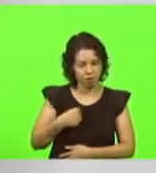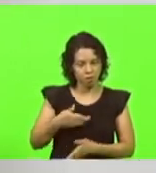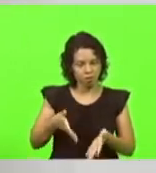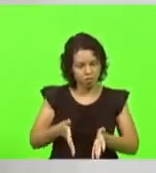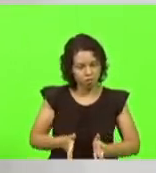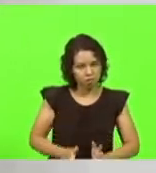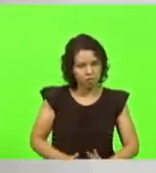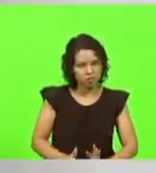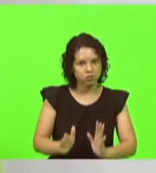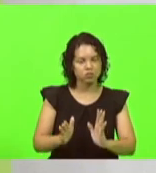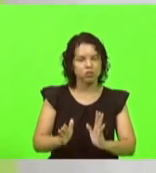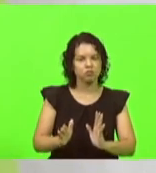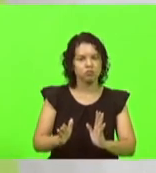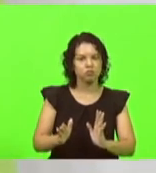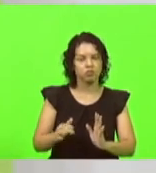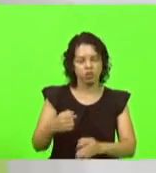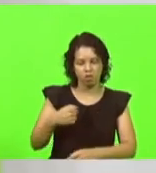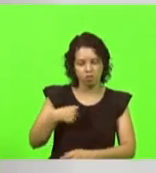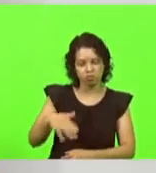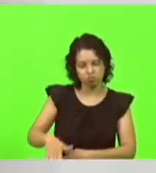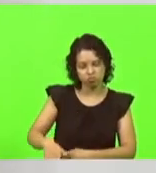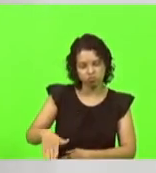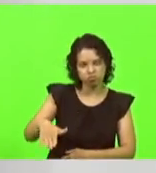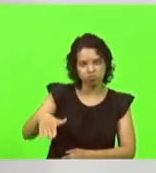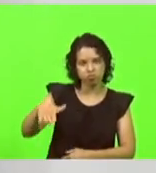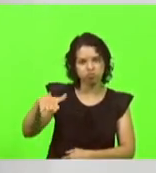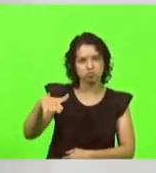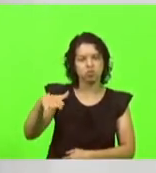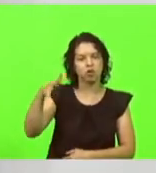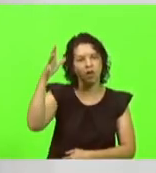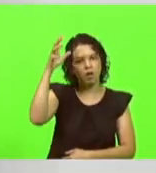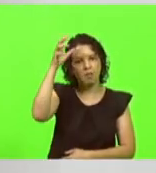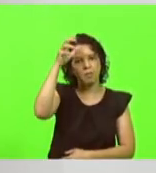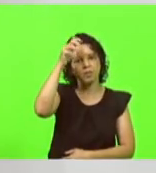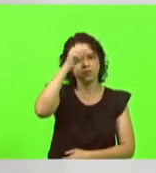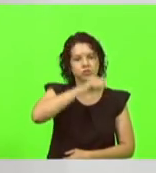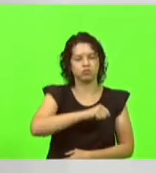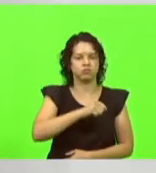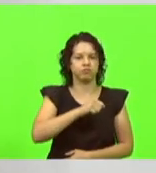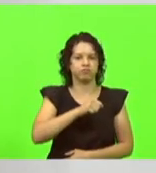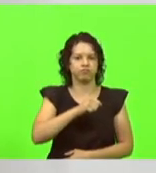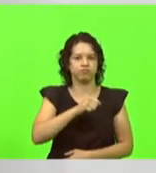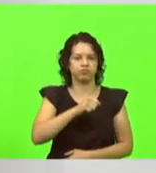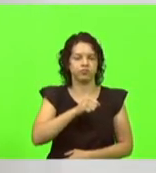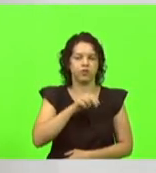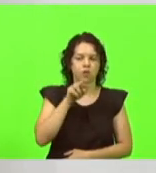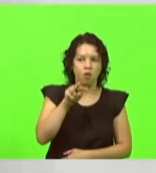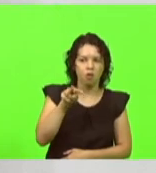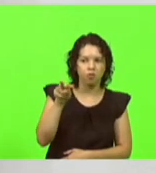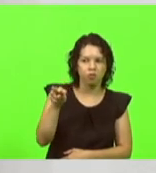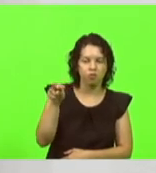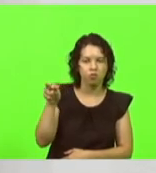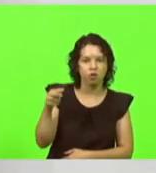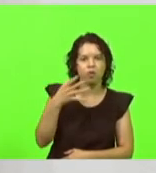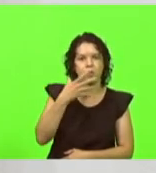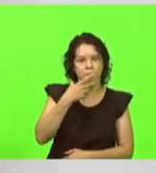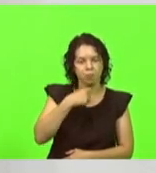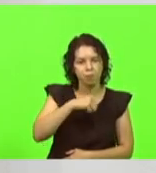aprendi desde quando comecei a entender os exemplos do meu pai.